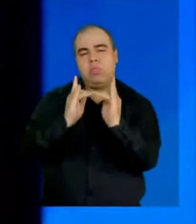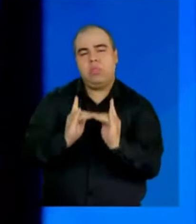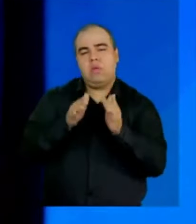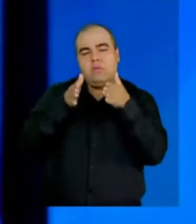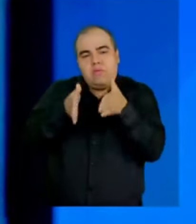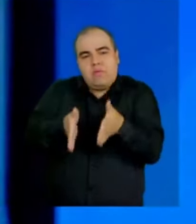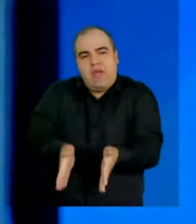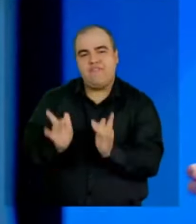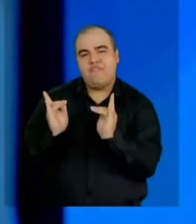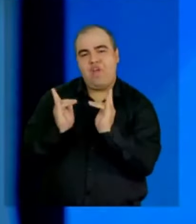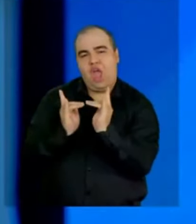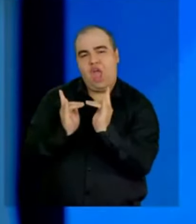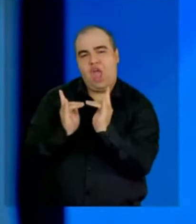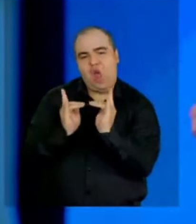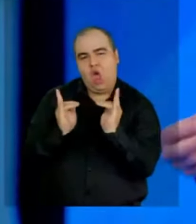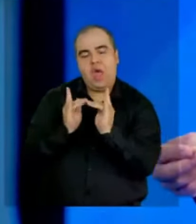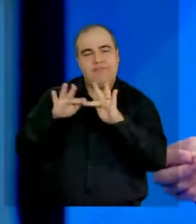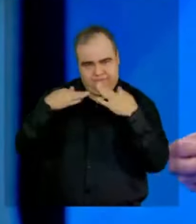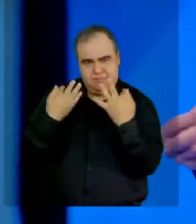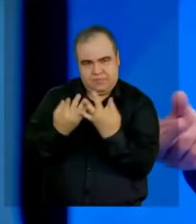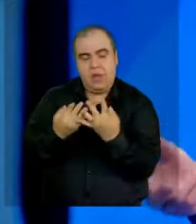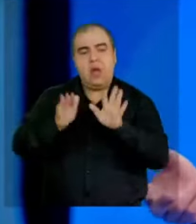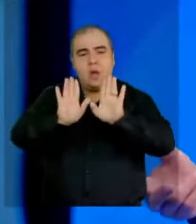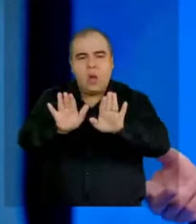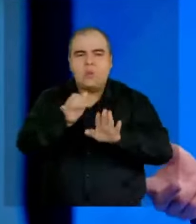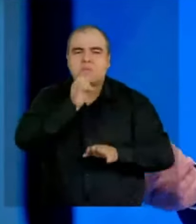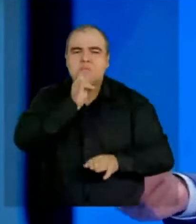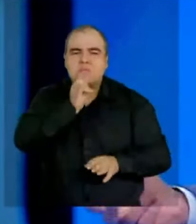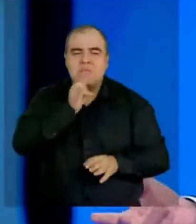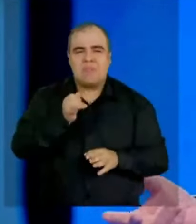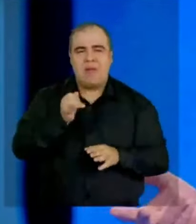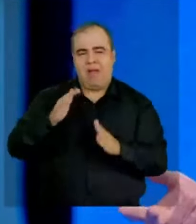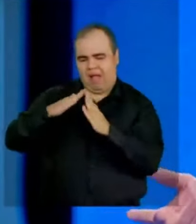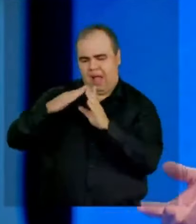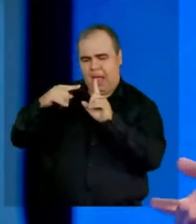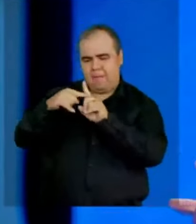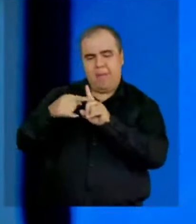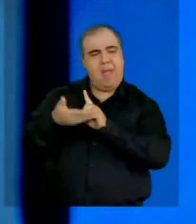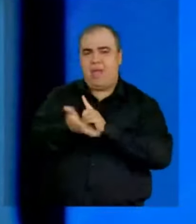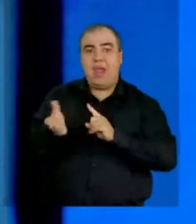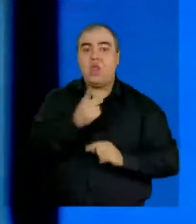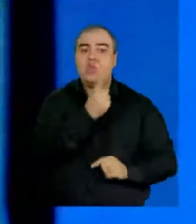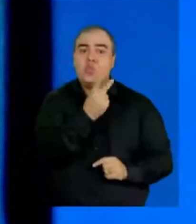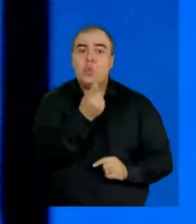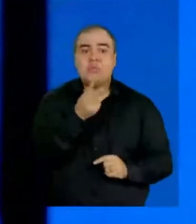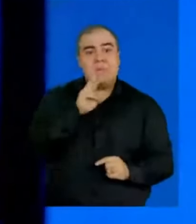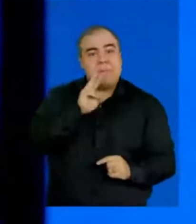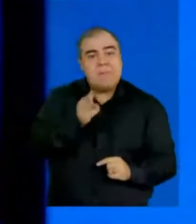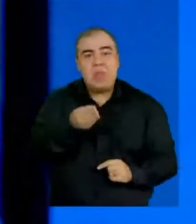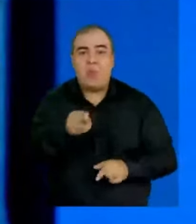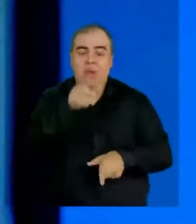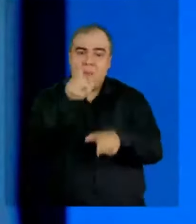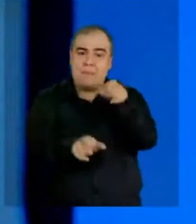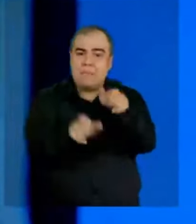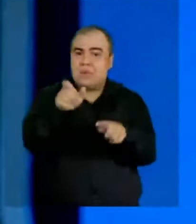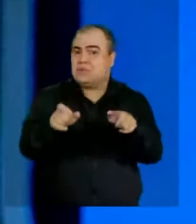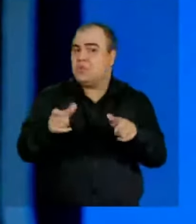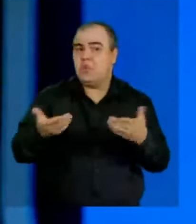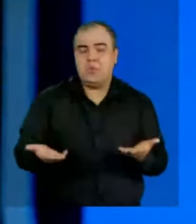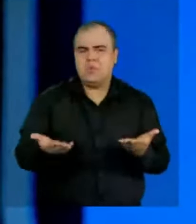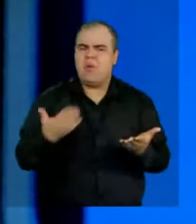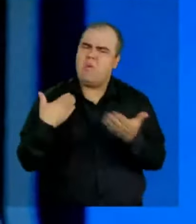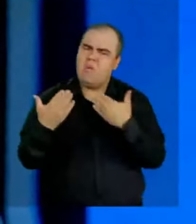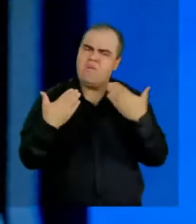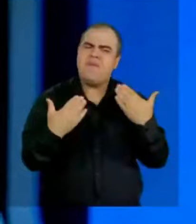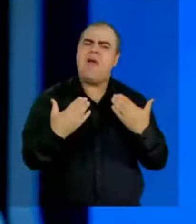velório dos seus funcionários agora de uma coisa de um uma capela Isso é uma cidade de 12 milhões de habitantes Vamos fazer uma conversa